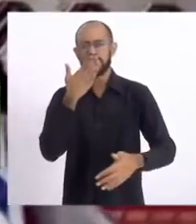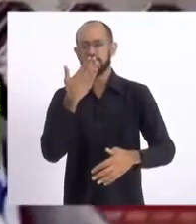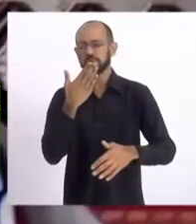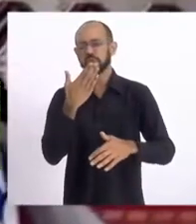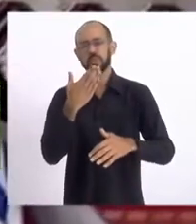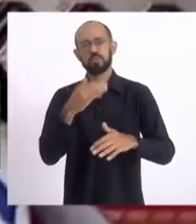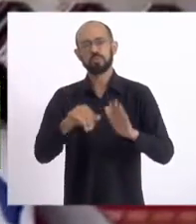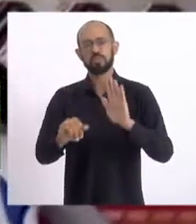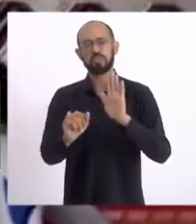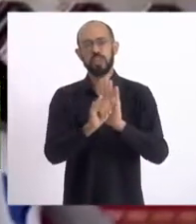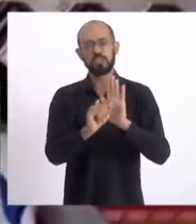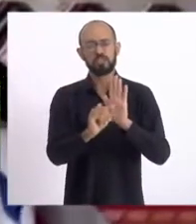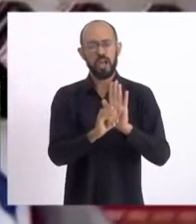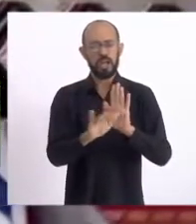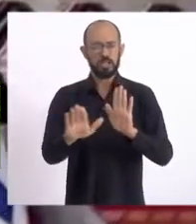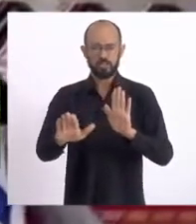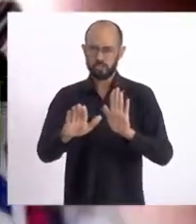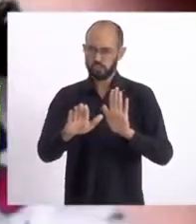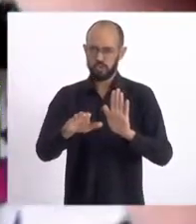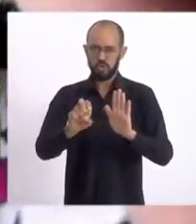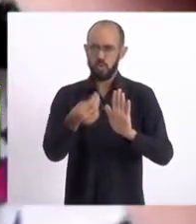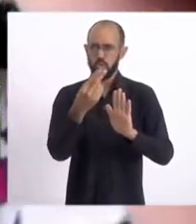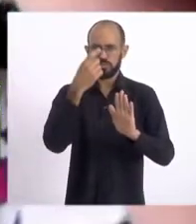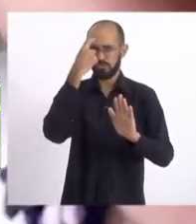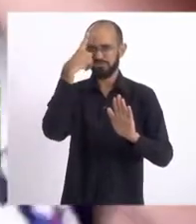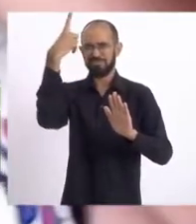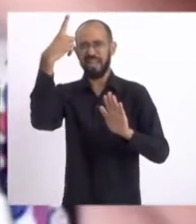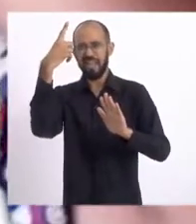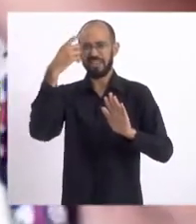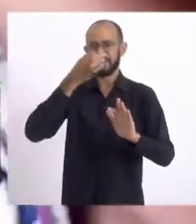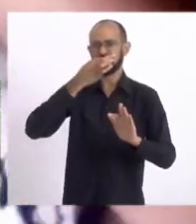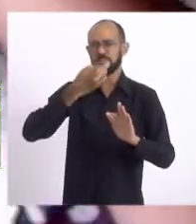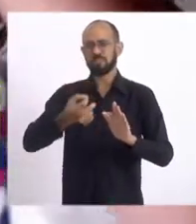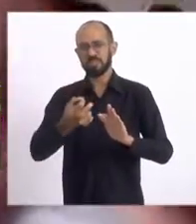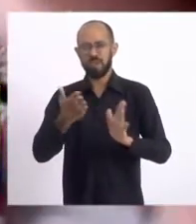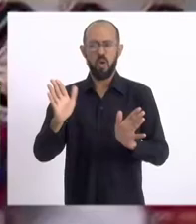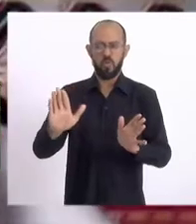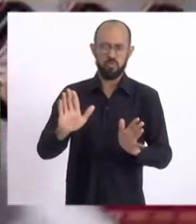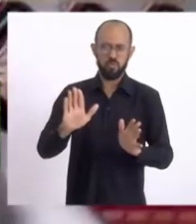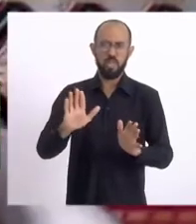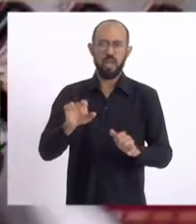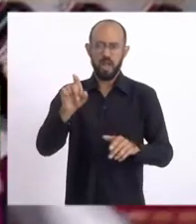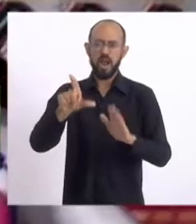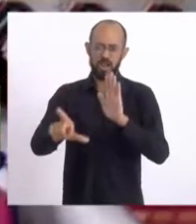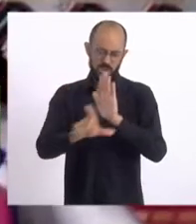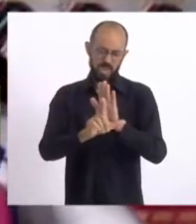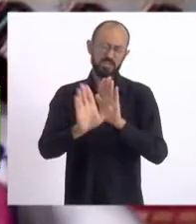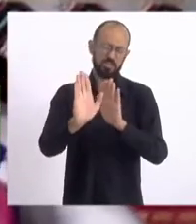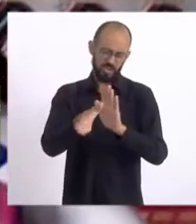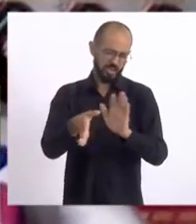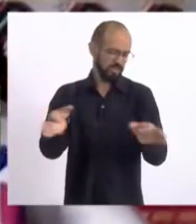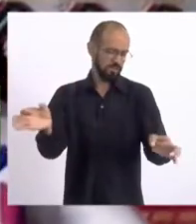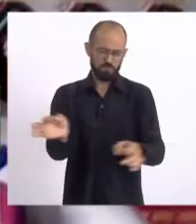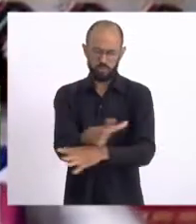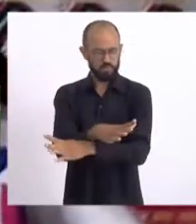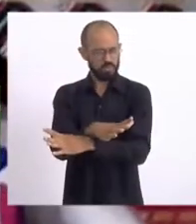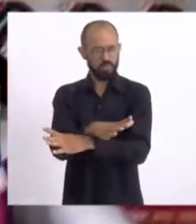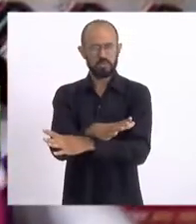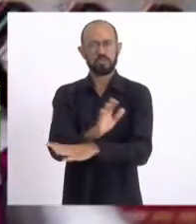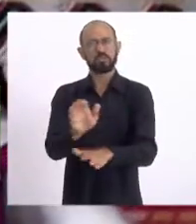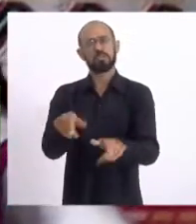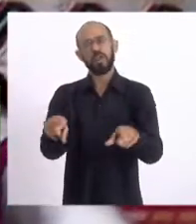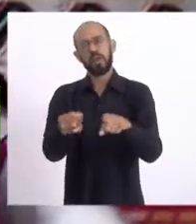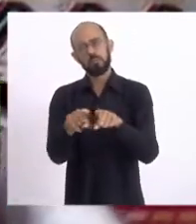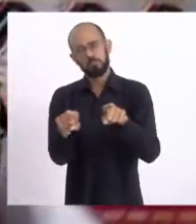força ideológica, qualquer vertente, né, de posicionamento ideológico, a lei define